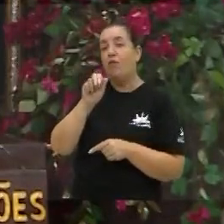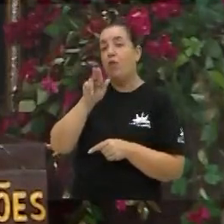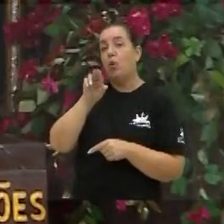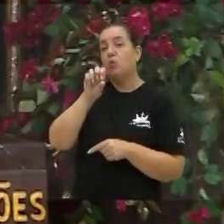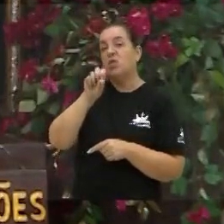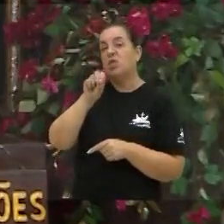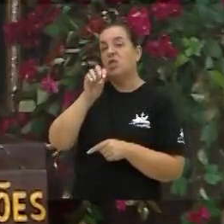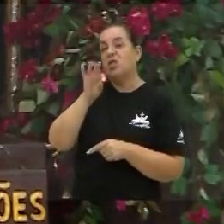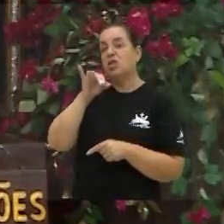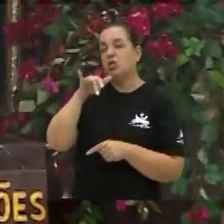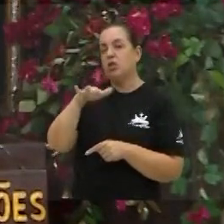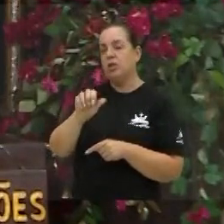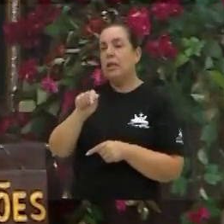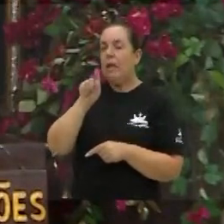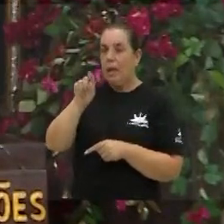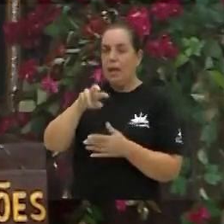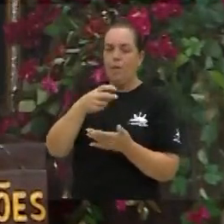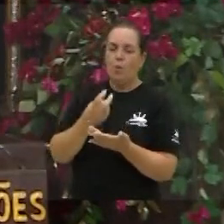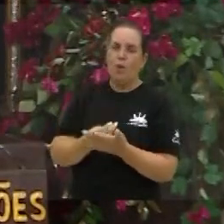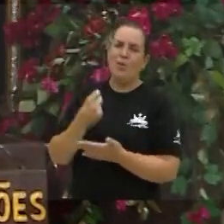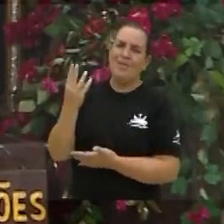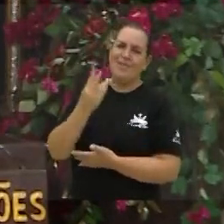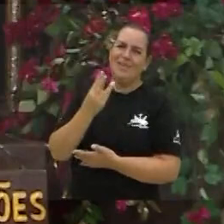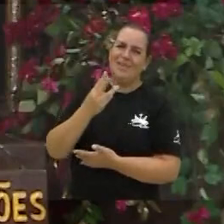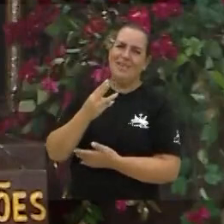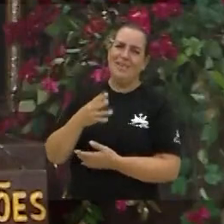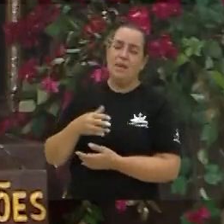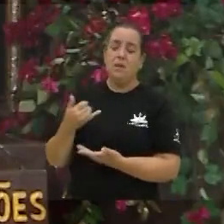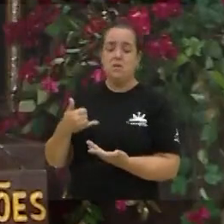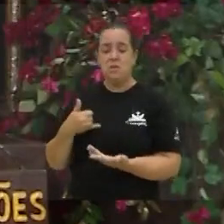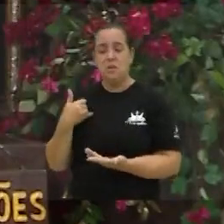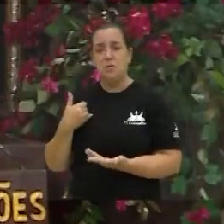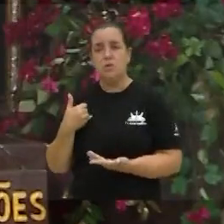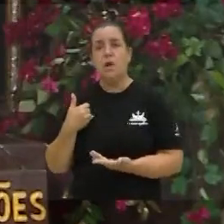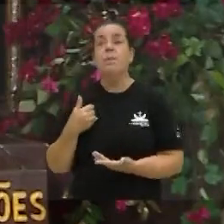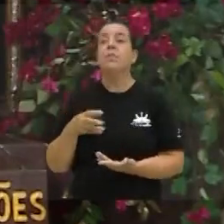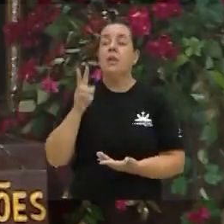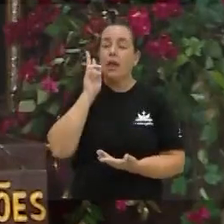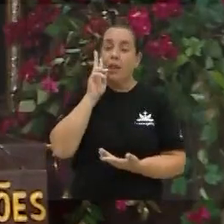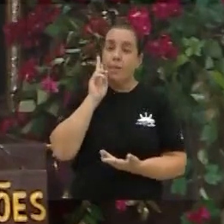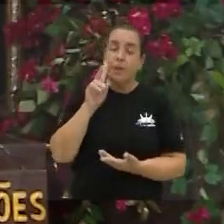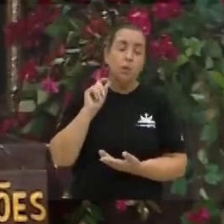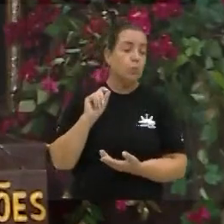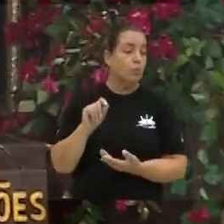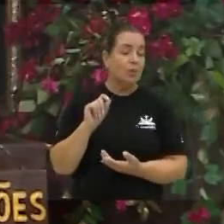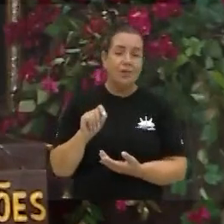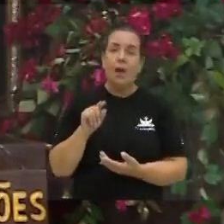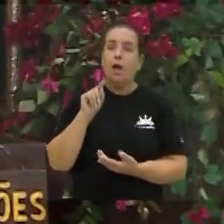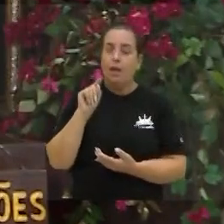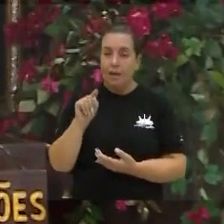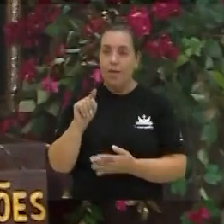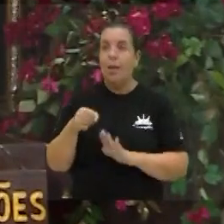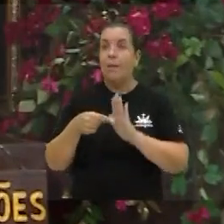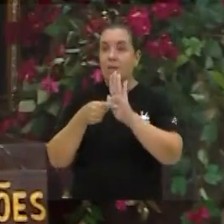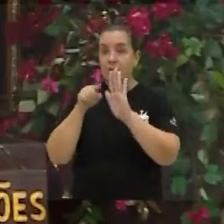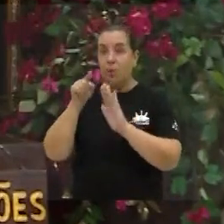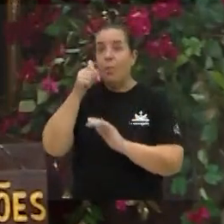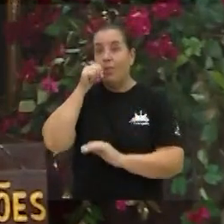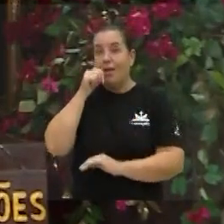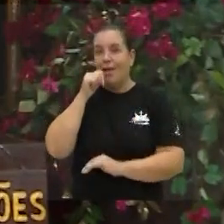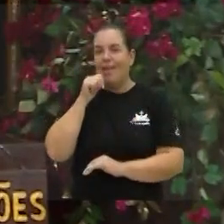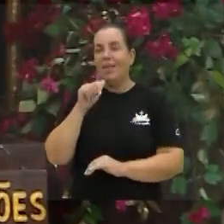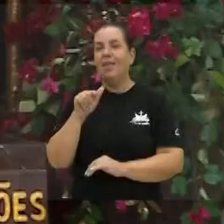mas que foi encarregada de lembrar o que talvez estava não esquecido, mas estava